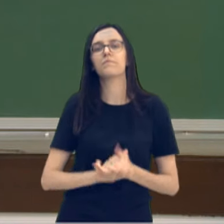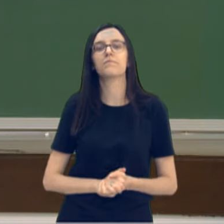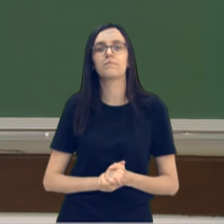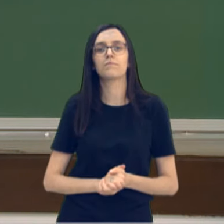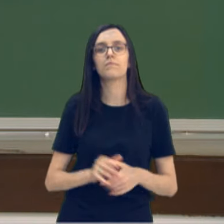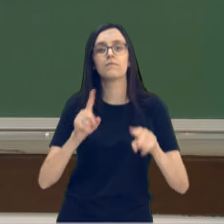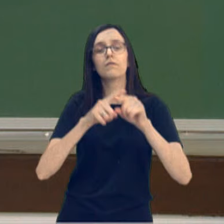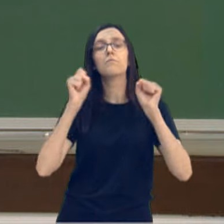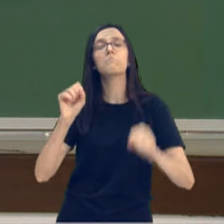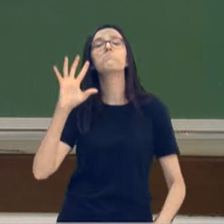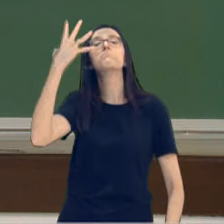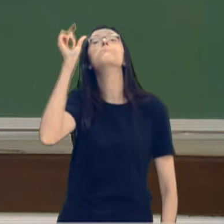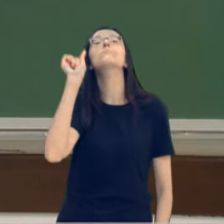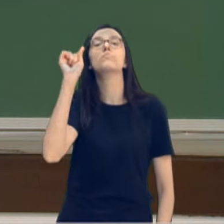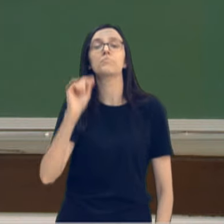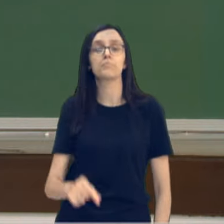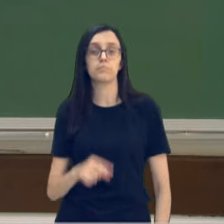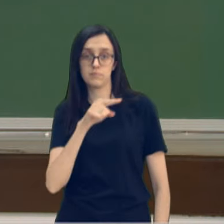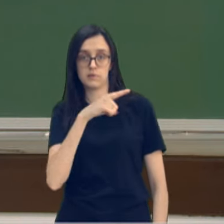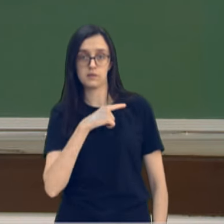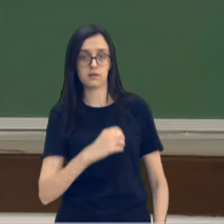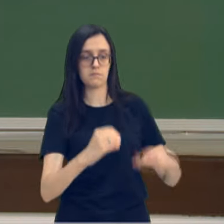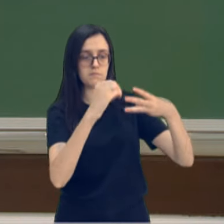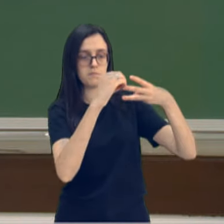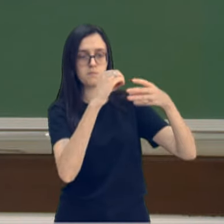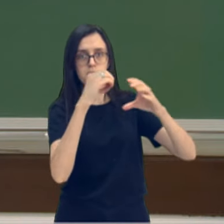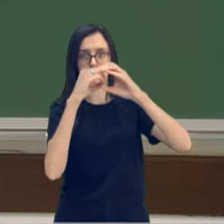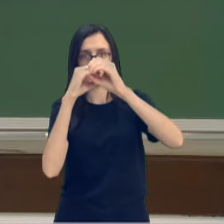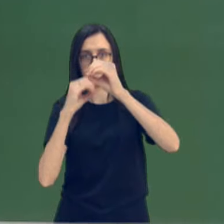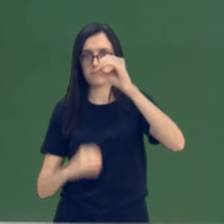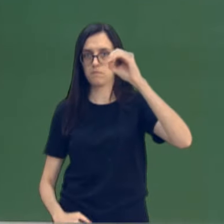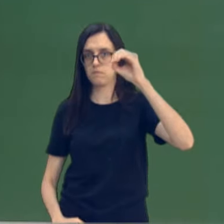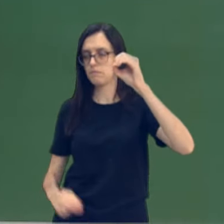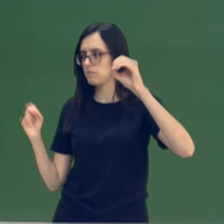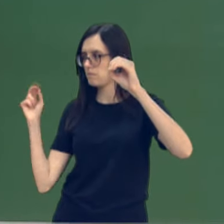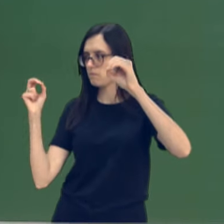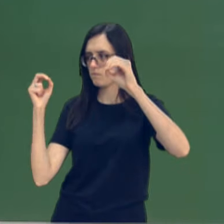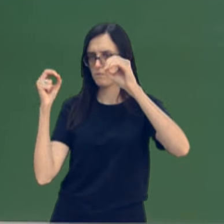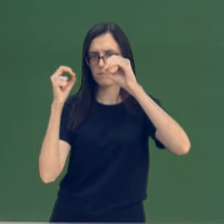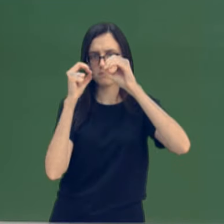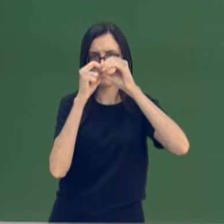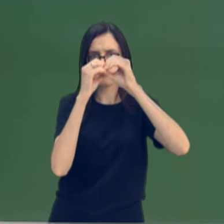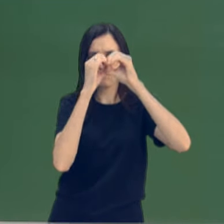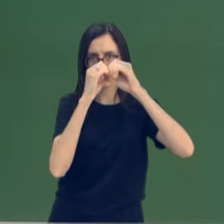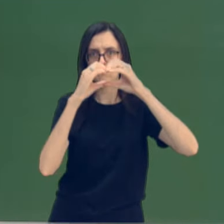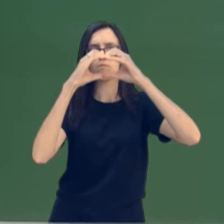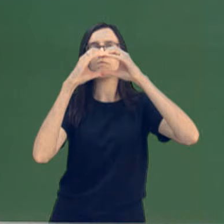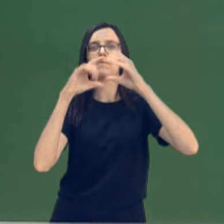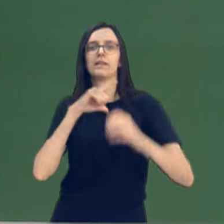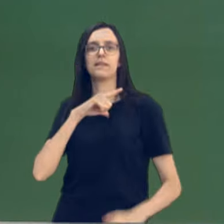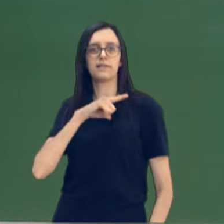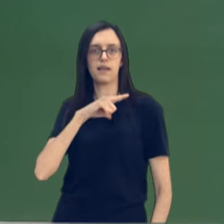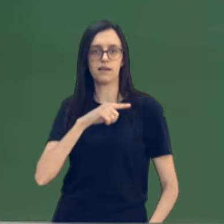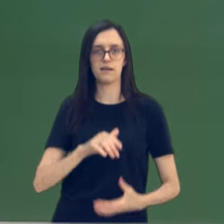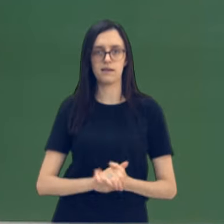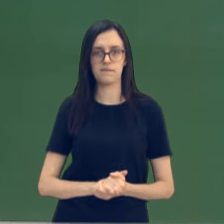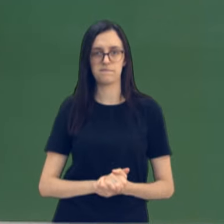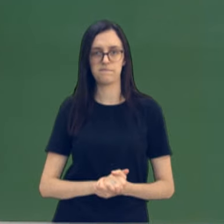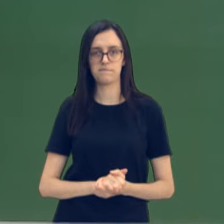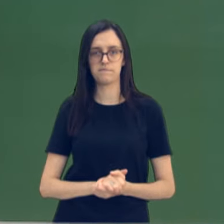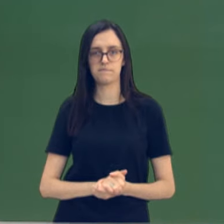se unir ao DNA da própria célula. Olha o que acontece. Cada vez que a célula reproduzir, ela passa para os seus